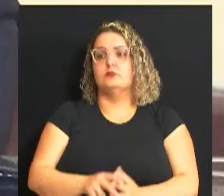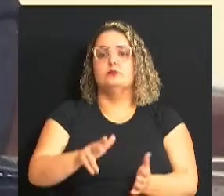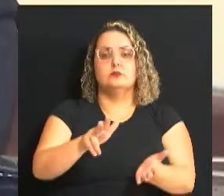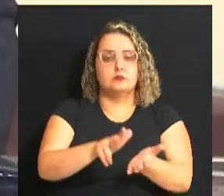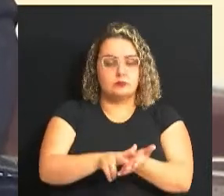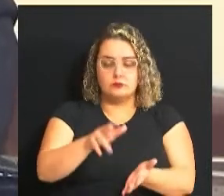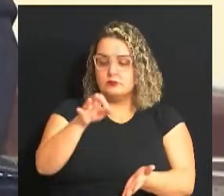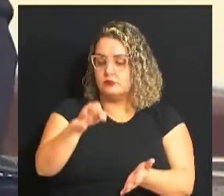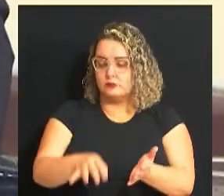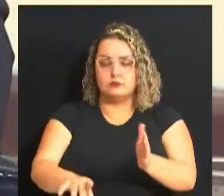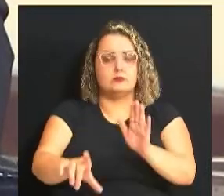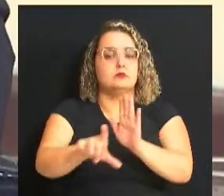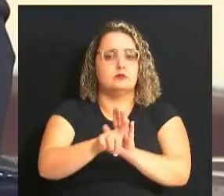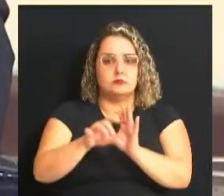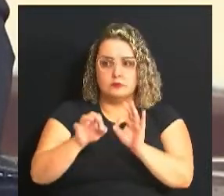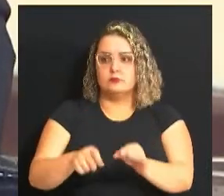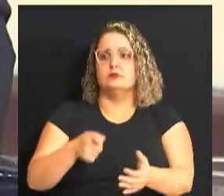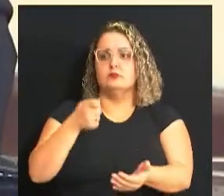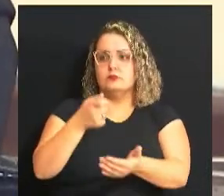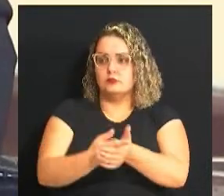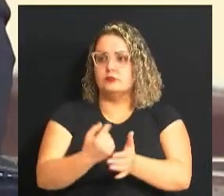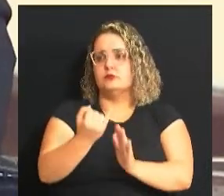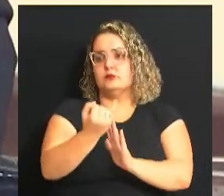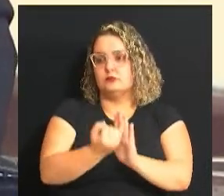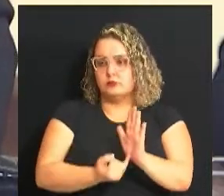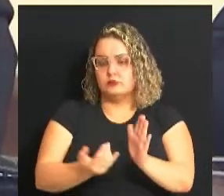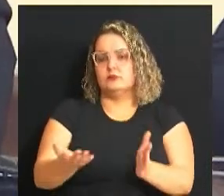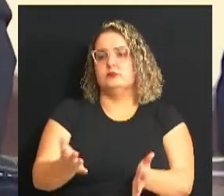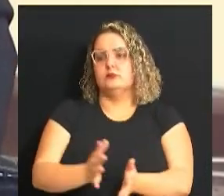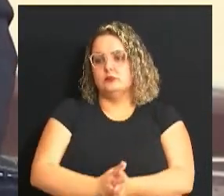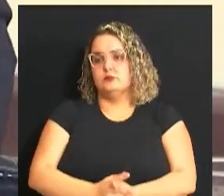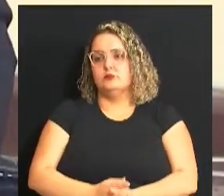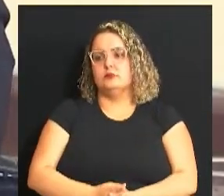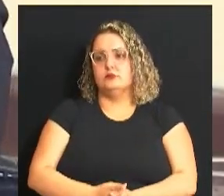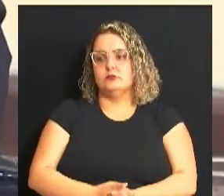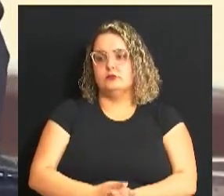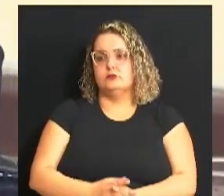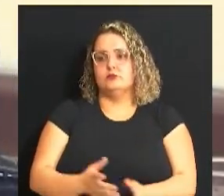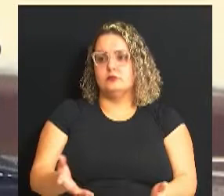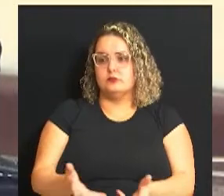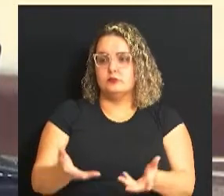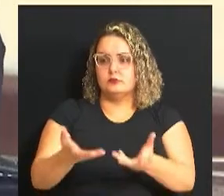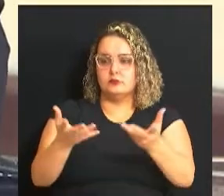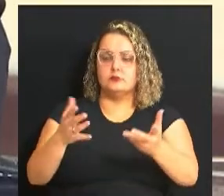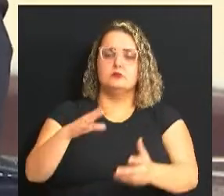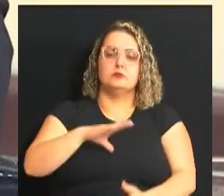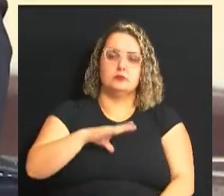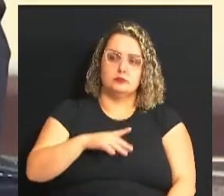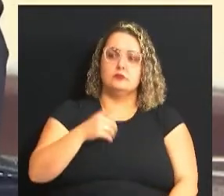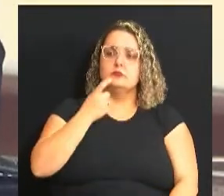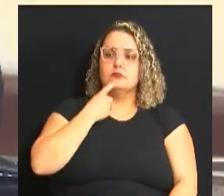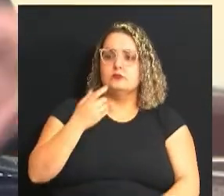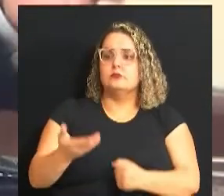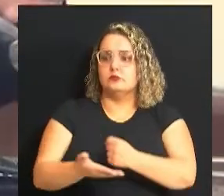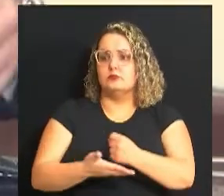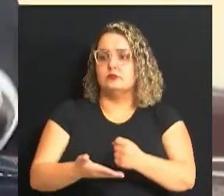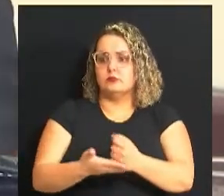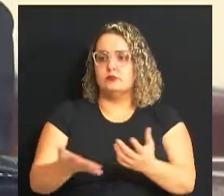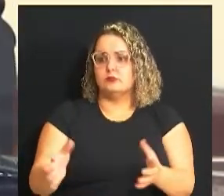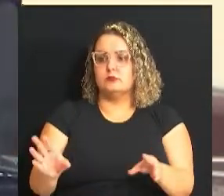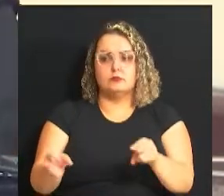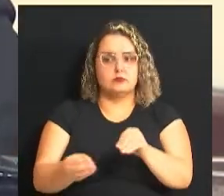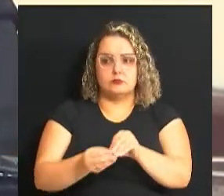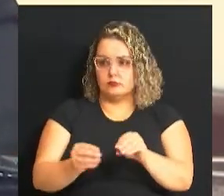legalizada, correta, pagando seus impostos e contribuindo aqui com o município. Basicamente, essa consideração, só um